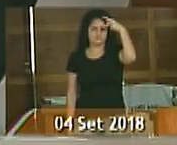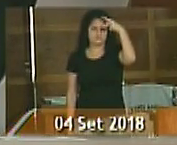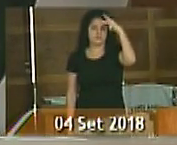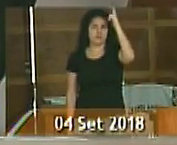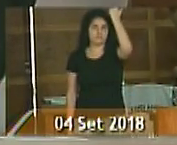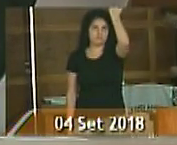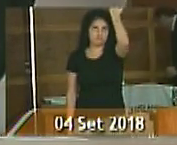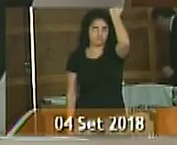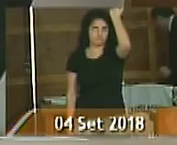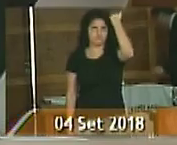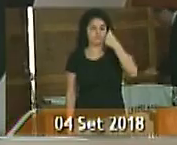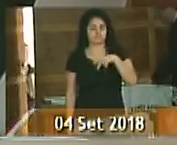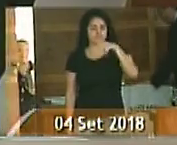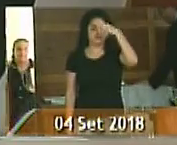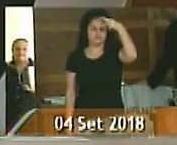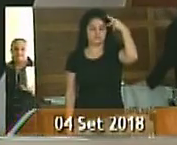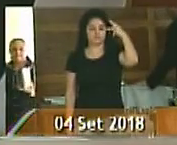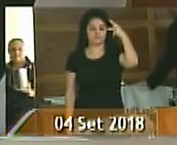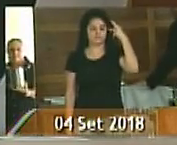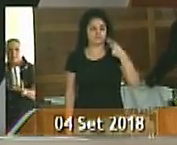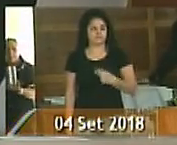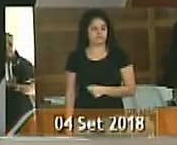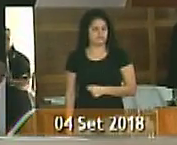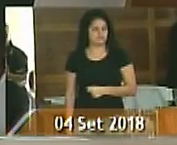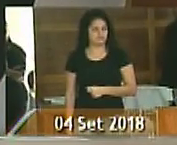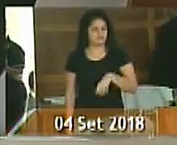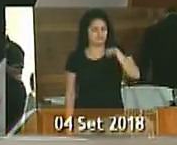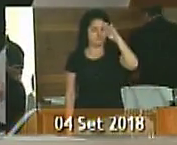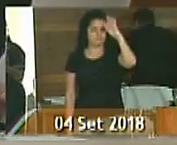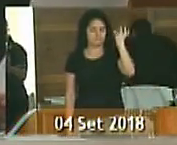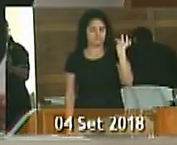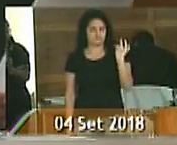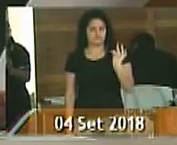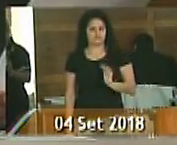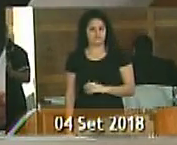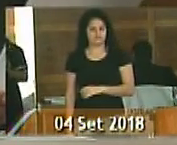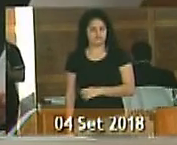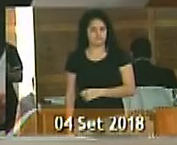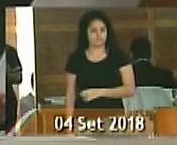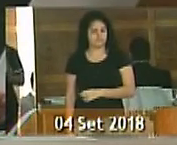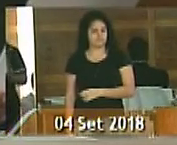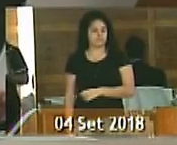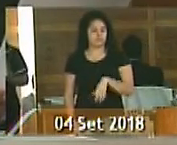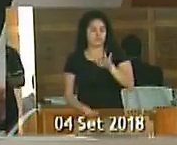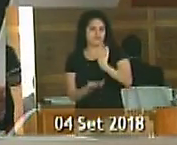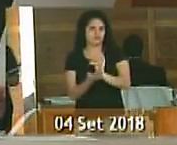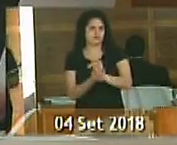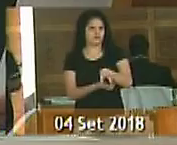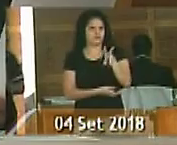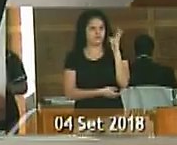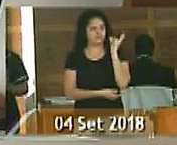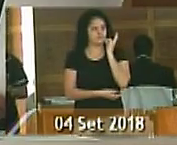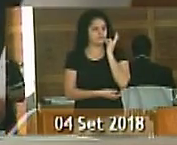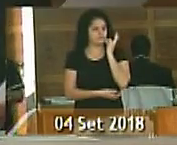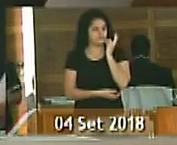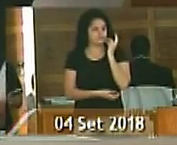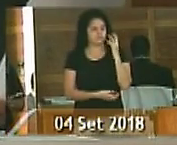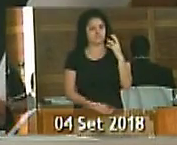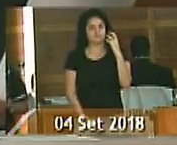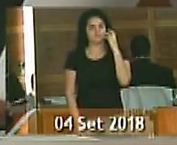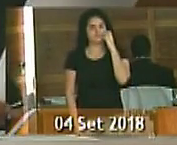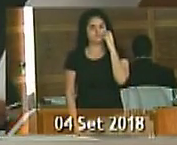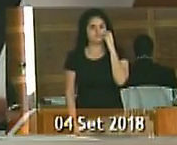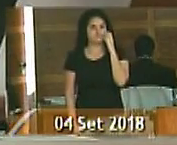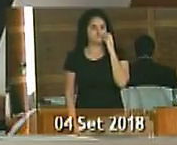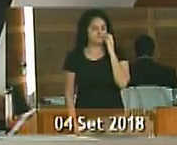o Marquinho Coelho, Sérgio Ricardo Gama, o Camu, e Timóteo Cavalcante Albuquerque de Sá. Esteve ausente o vereador Francisco Canedé